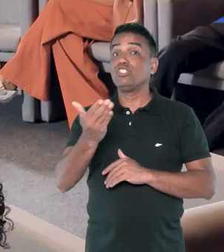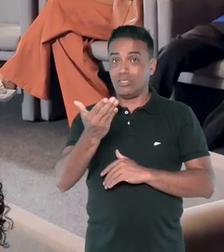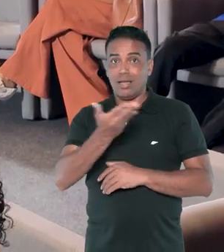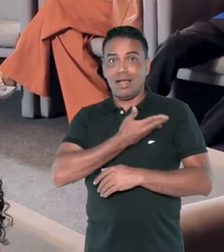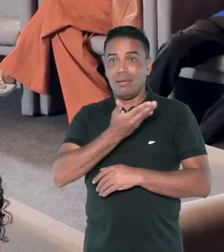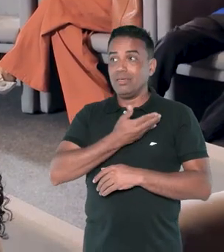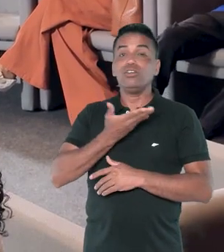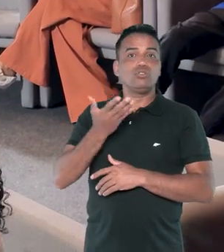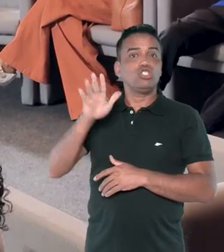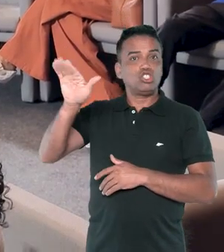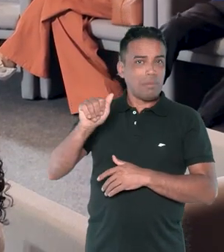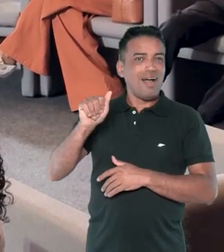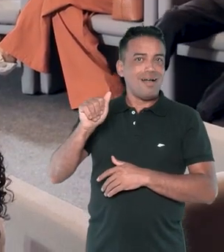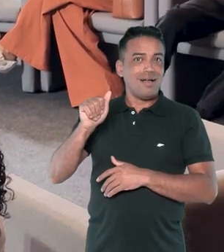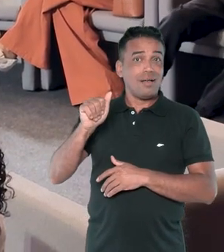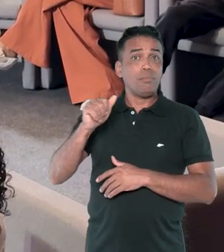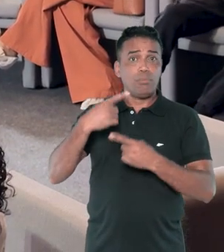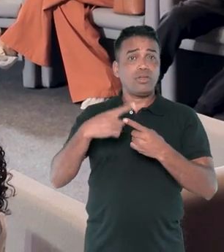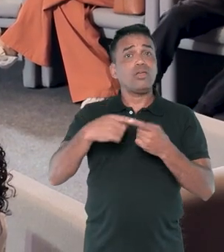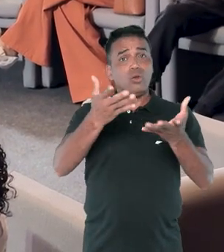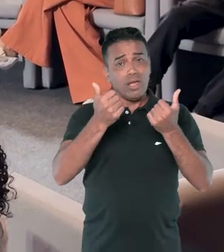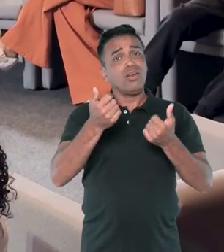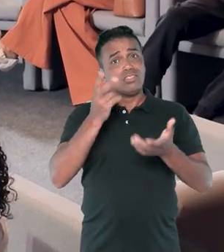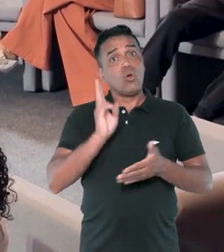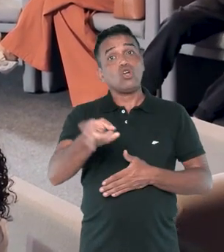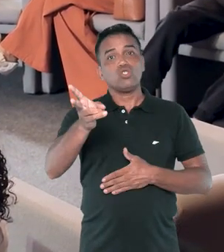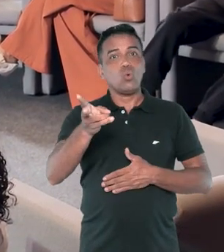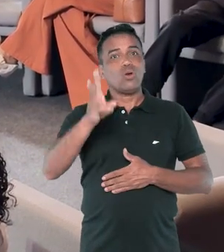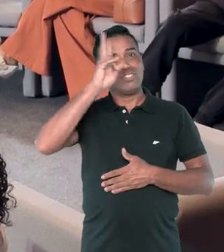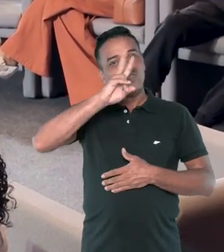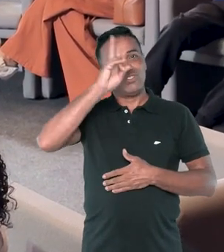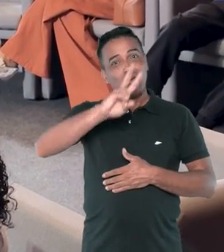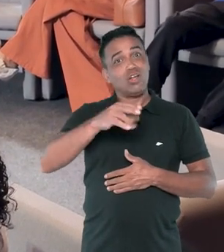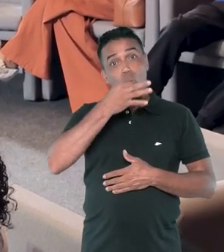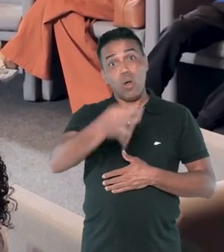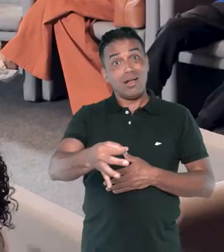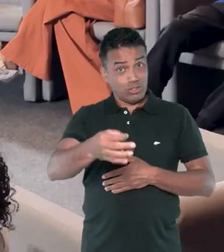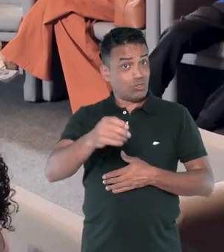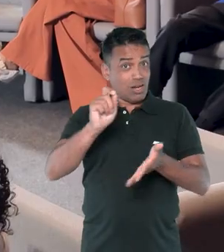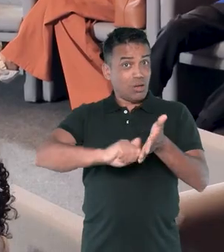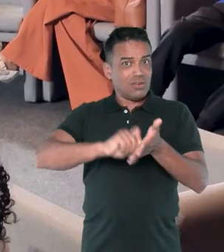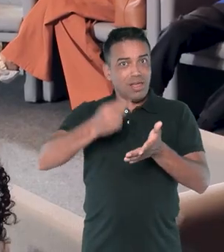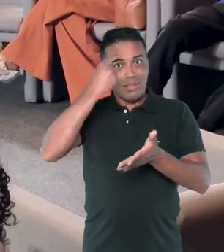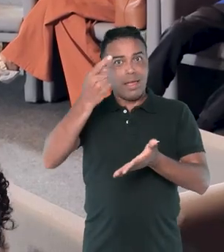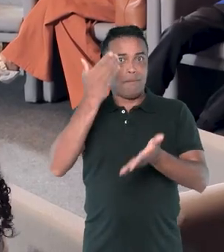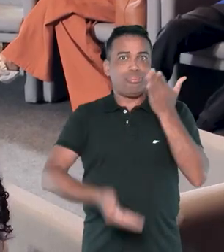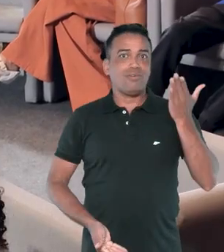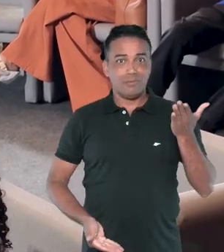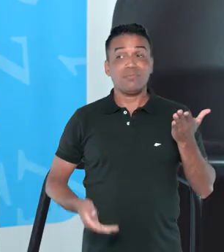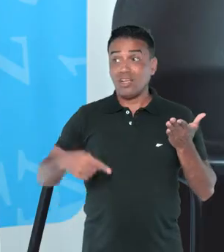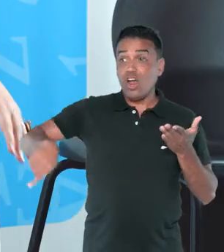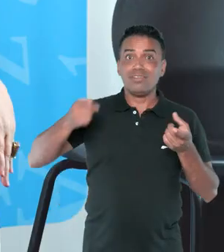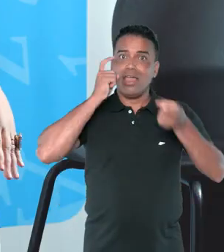amigos para a gente chamar a senhora para vir aqui, porque eu quero que a senhora escreva uma continuação. E eu acho que a senhora não escreveu ainda porque está sem ideia. A gente está